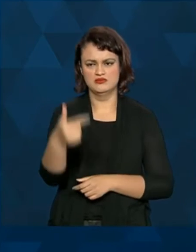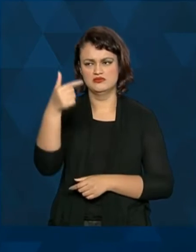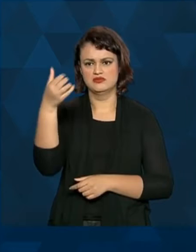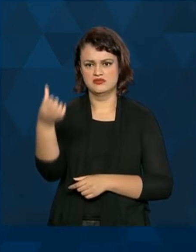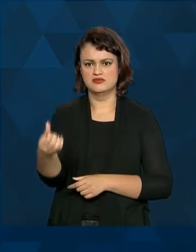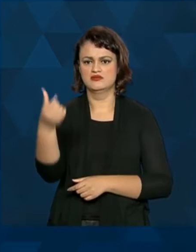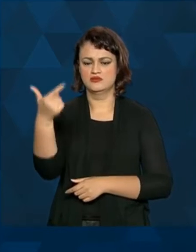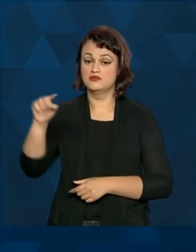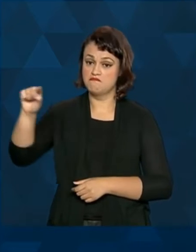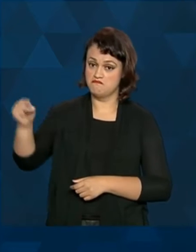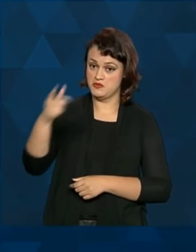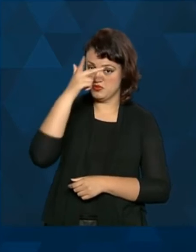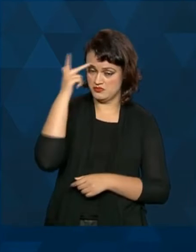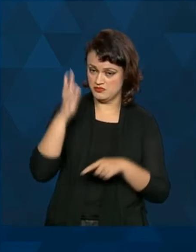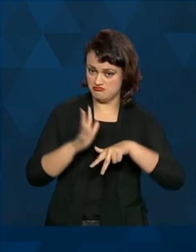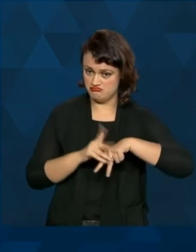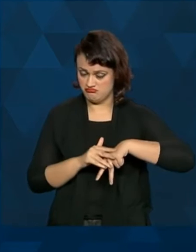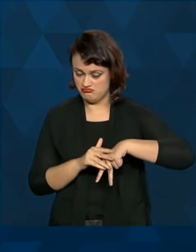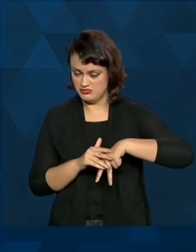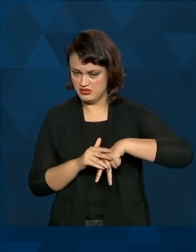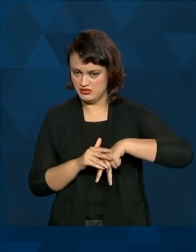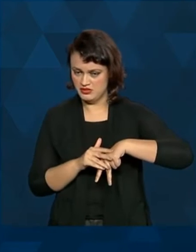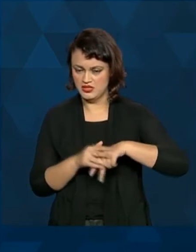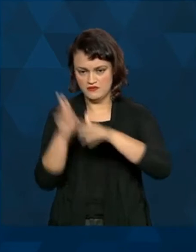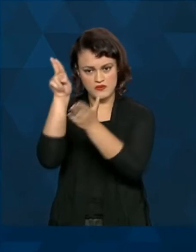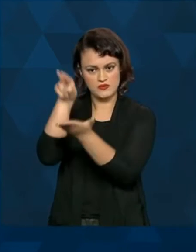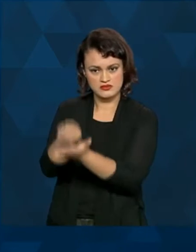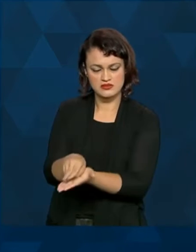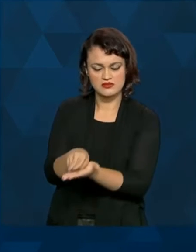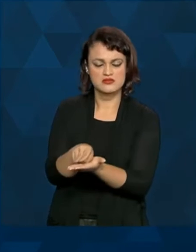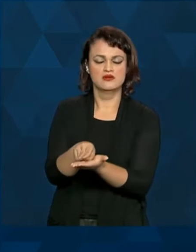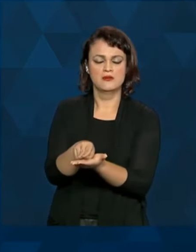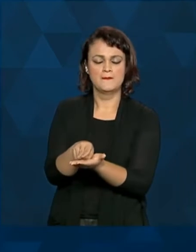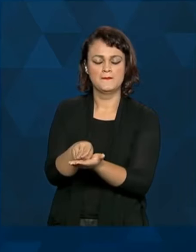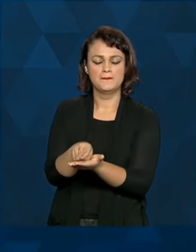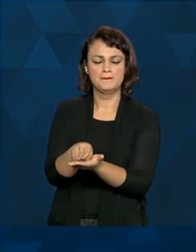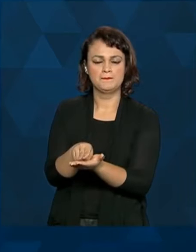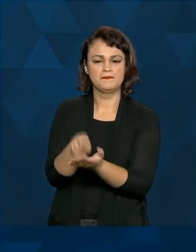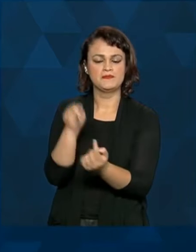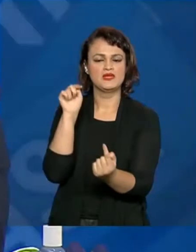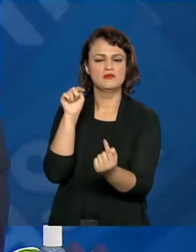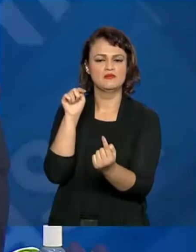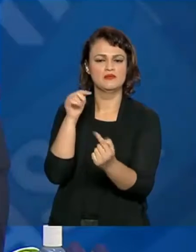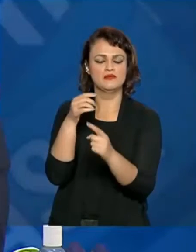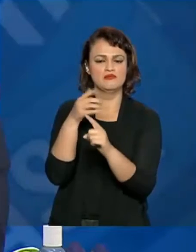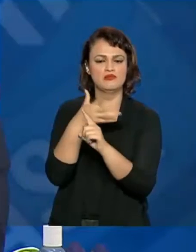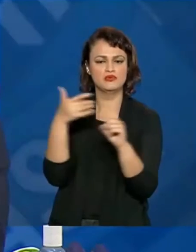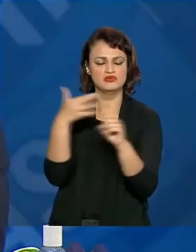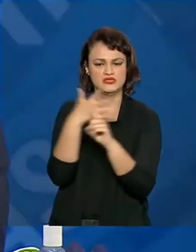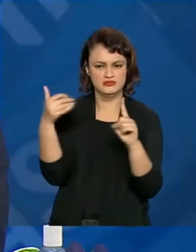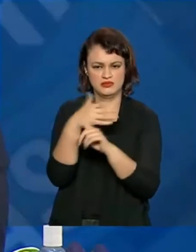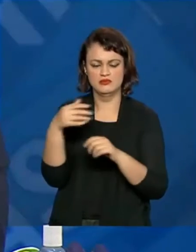262.000 pacientes que entraram hospitalizados por síndrome respiratória aguda